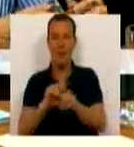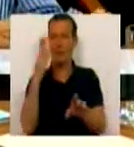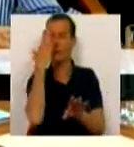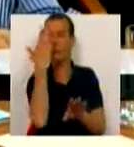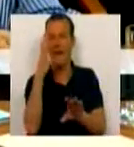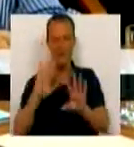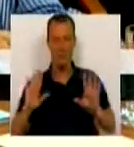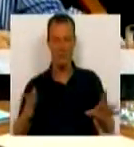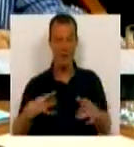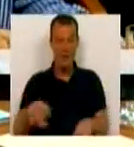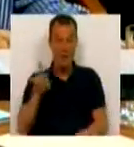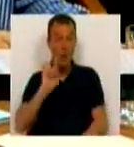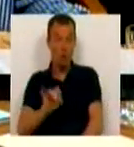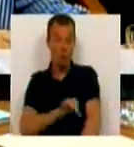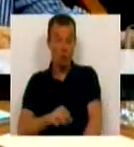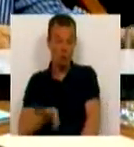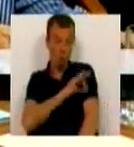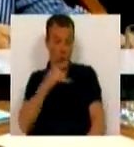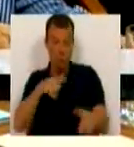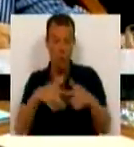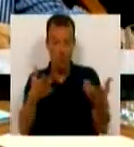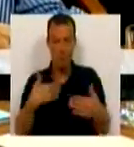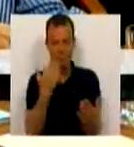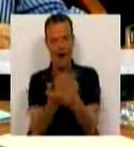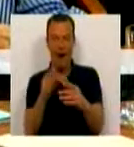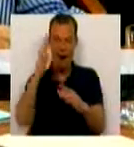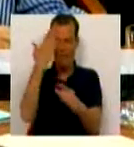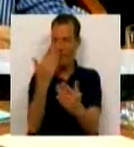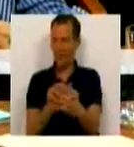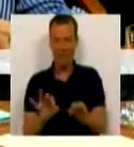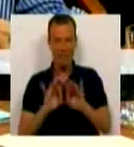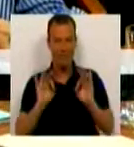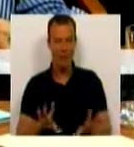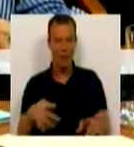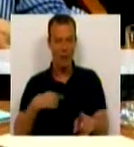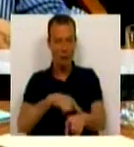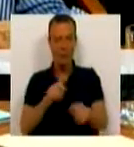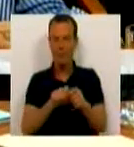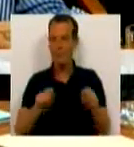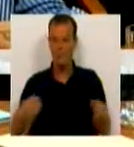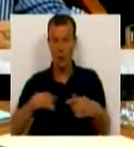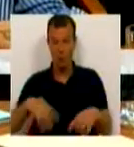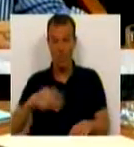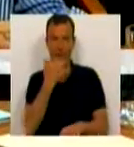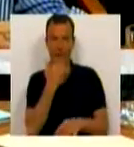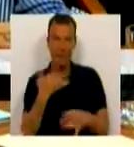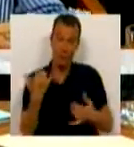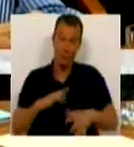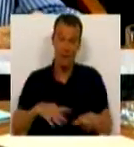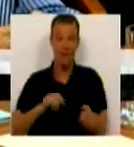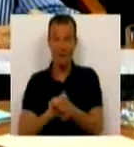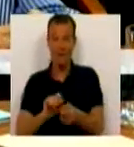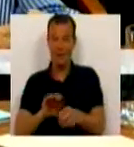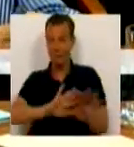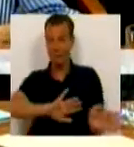Sr. Deputado colocou à sua frente e retratou muito bem essa época que nós, felizmente, virámos a página.